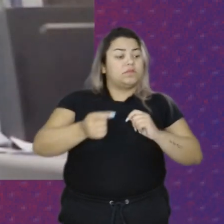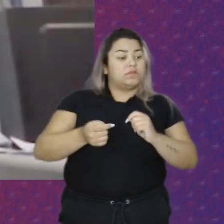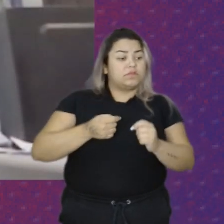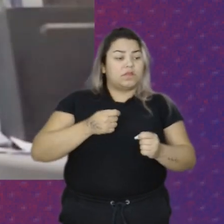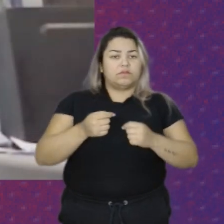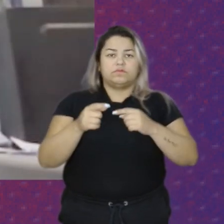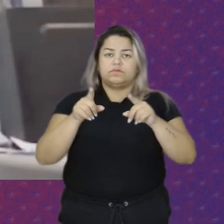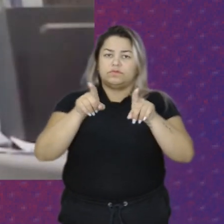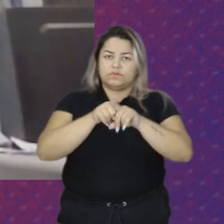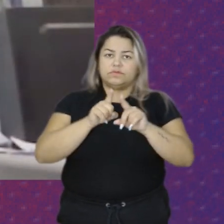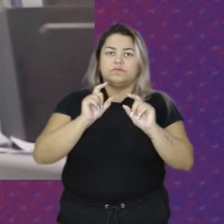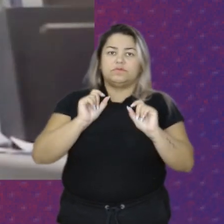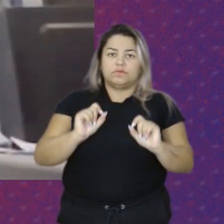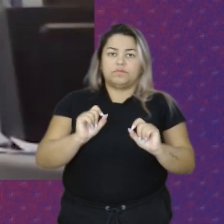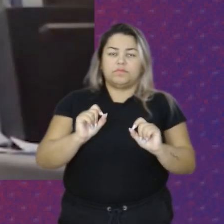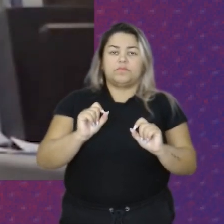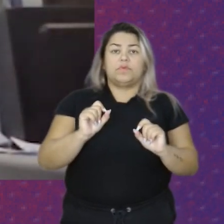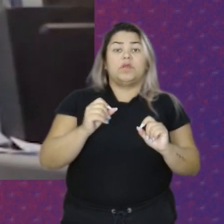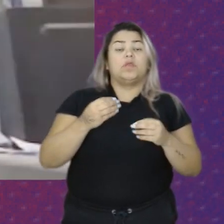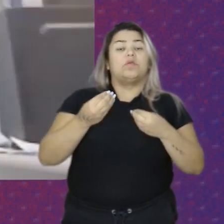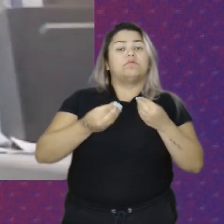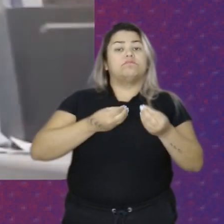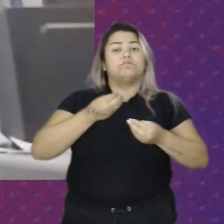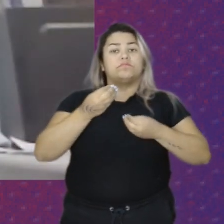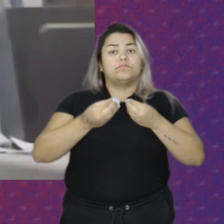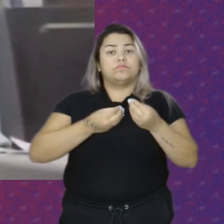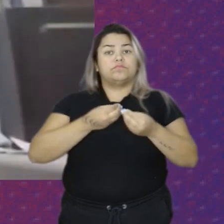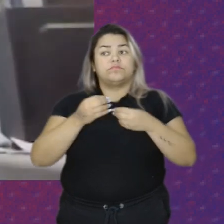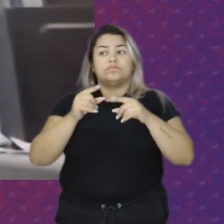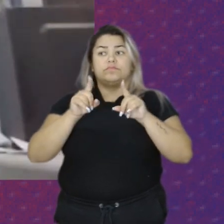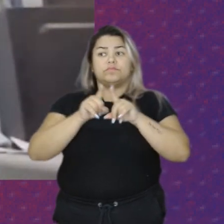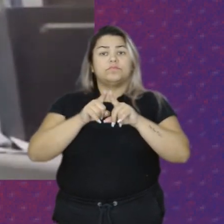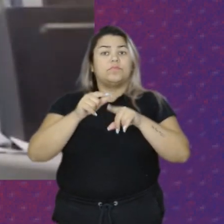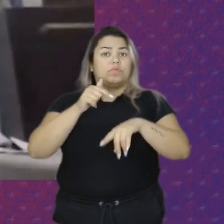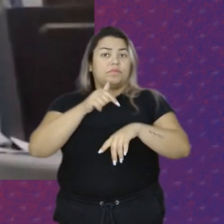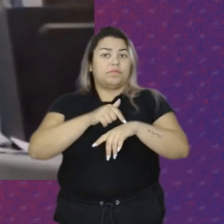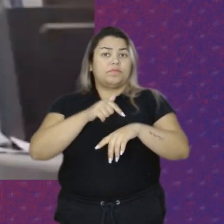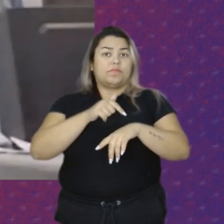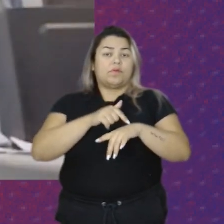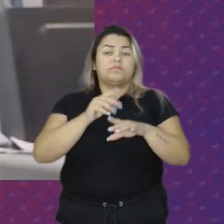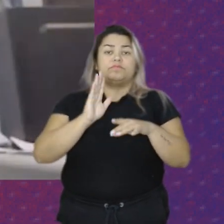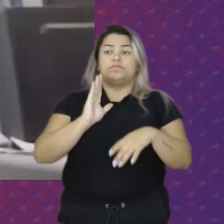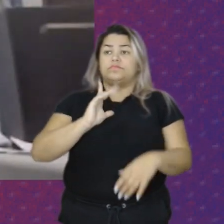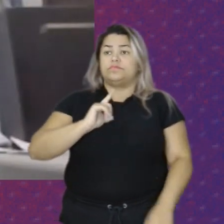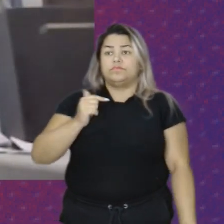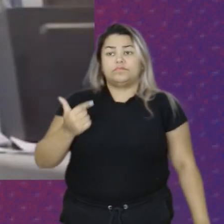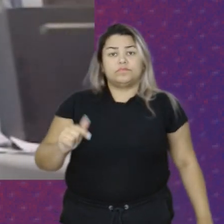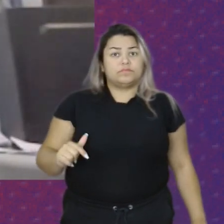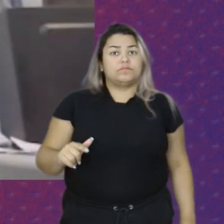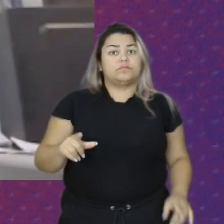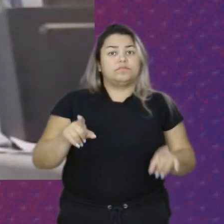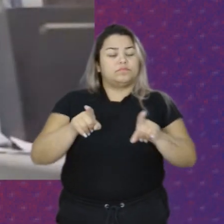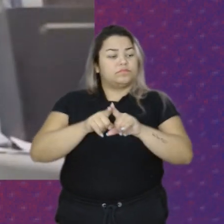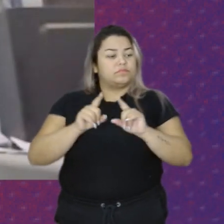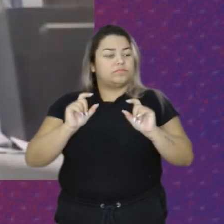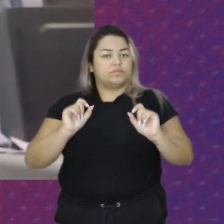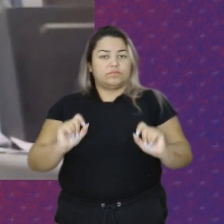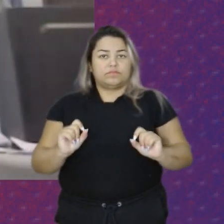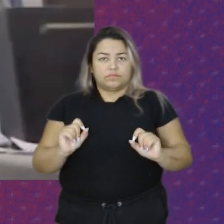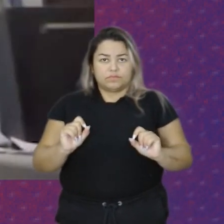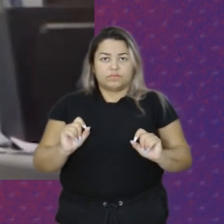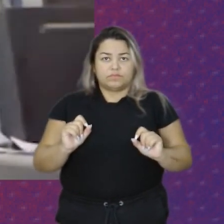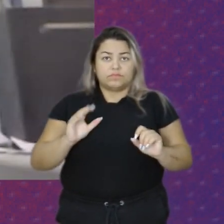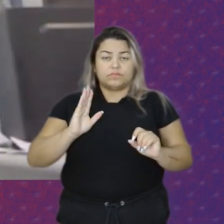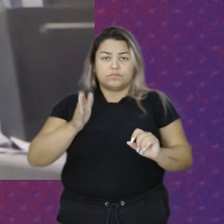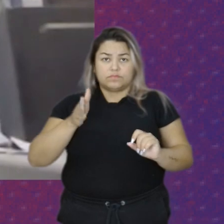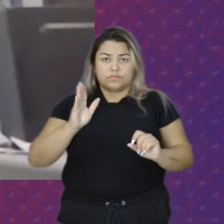crianças, de lidar com a educação das nossas crianças por meio da internet, pois é algo que a gente não tem muito acesso a não ser o WhatsApp,